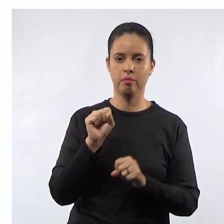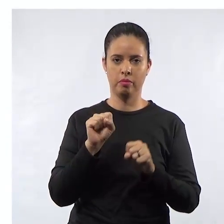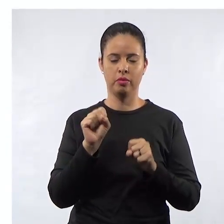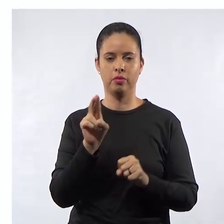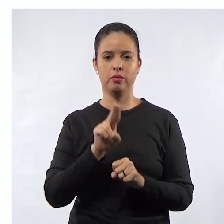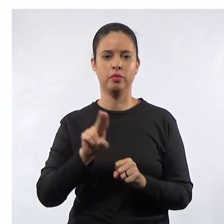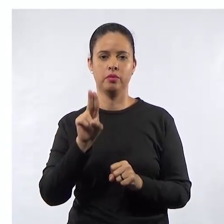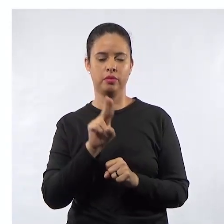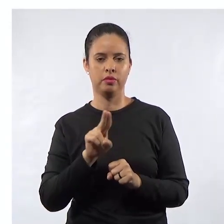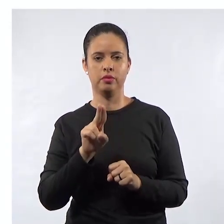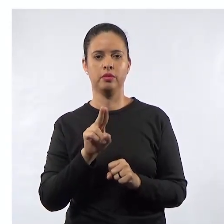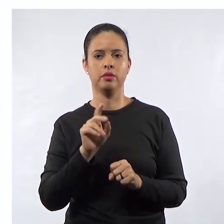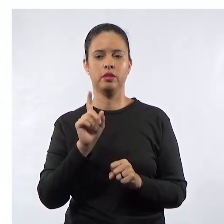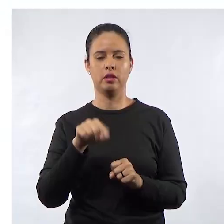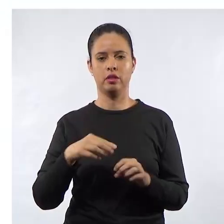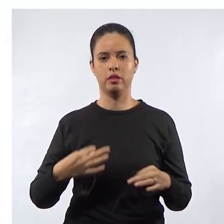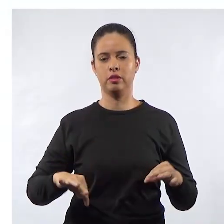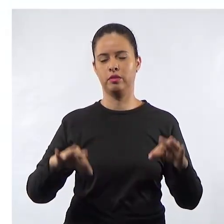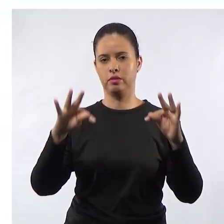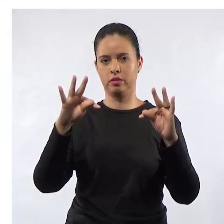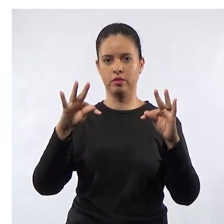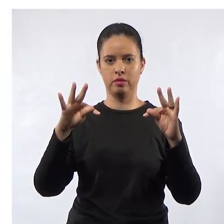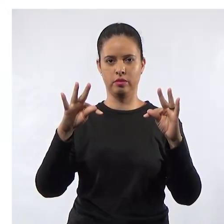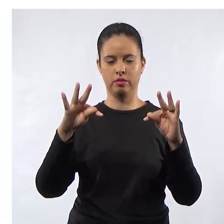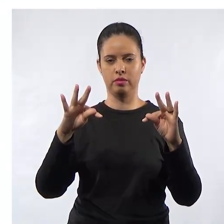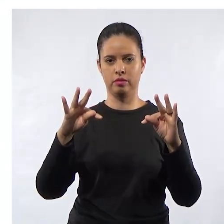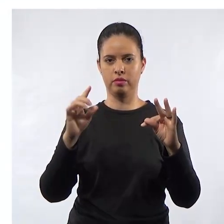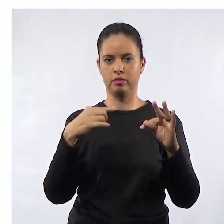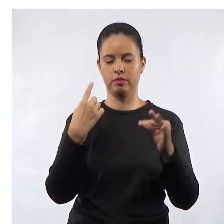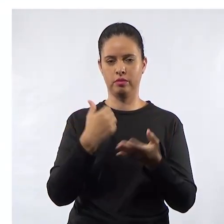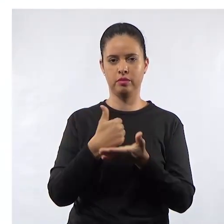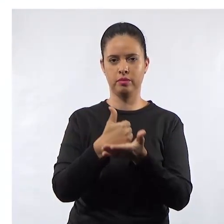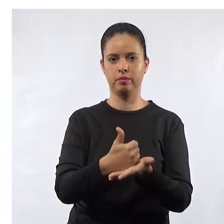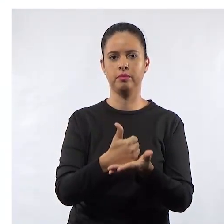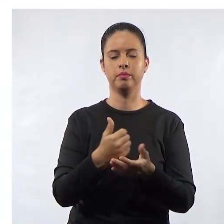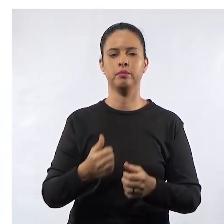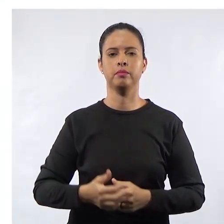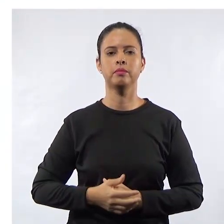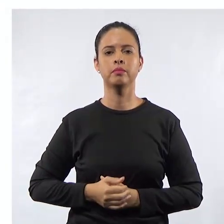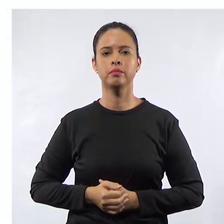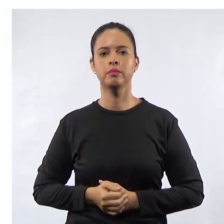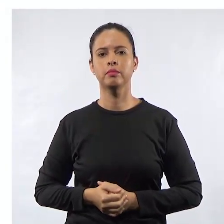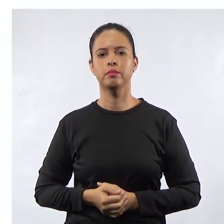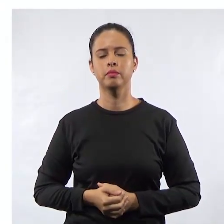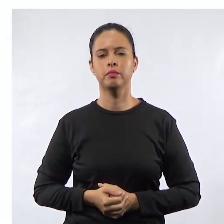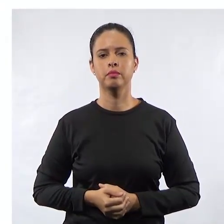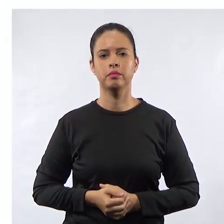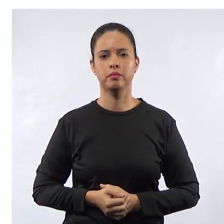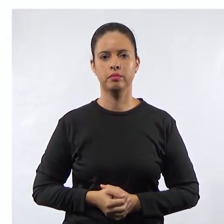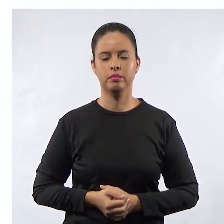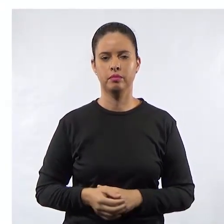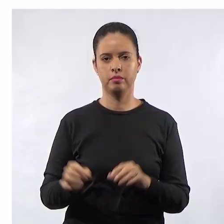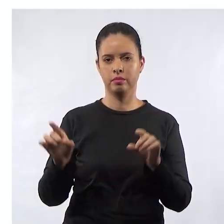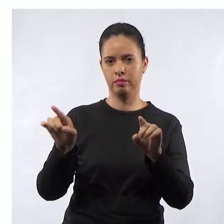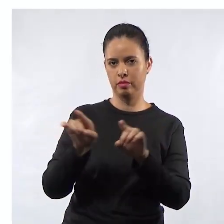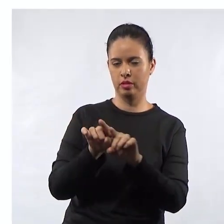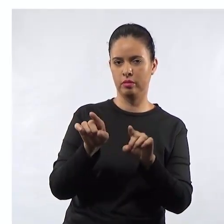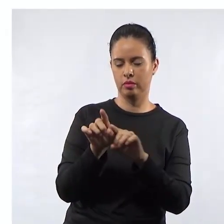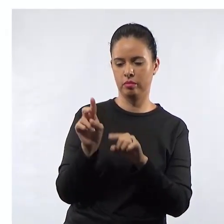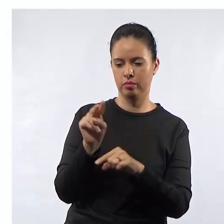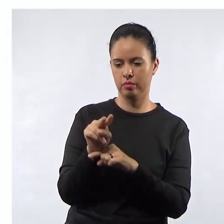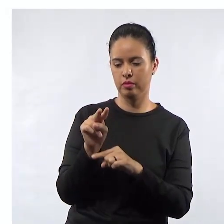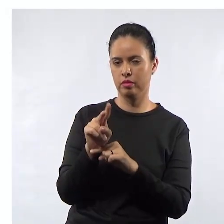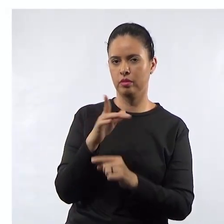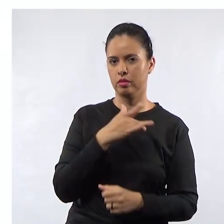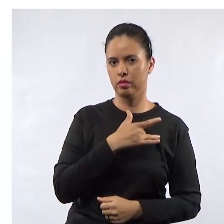30 minutos, portanto, a gente pode estar aí utilizando as nossas ferramentas tecnológicas aí ao nosso favor, tá certo? Olha